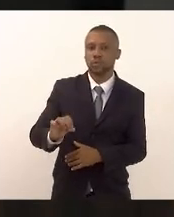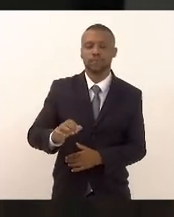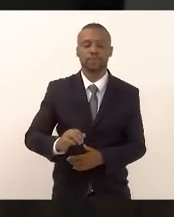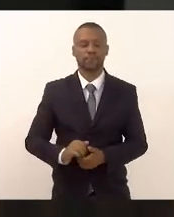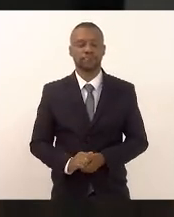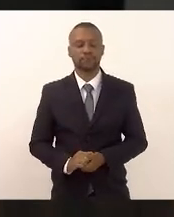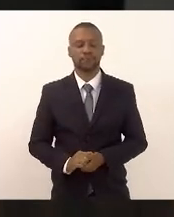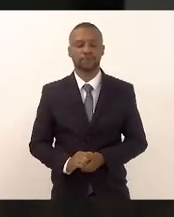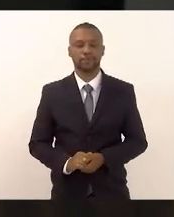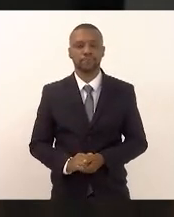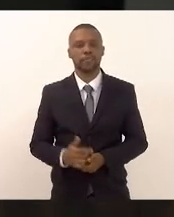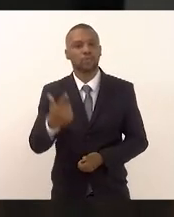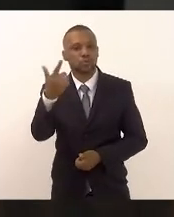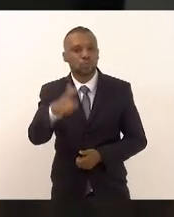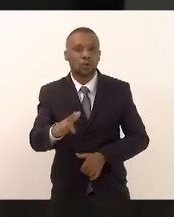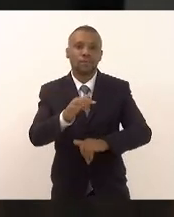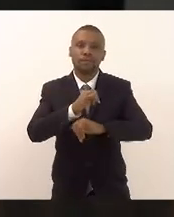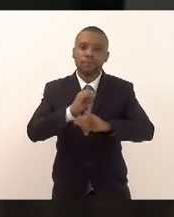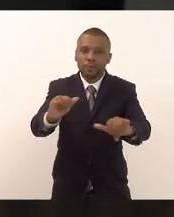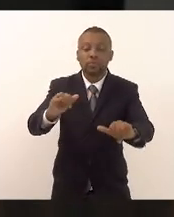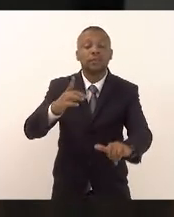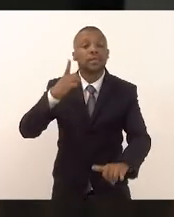Deputado Carlos Macedo.